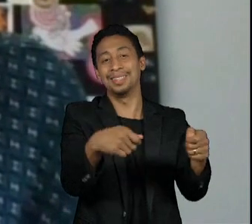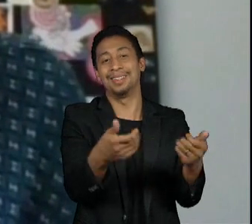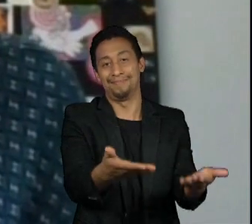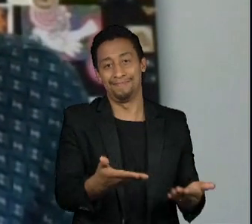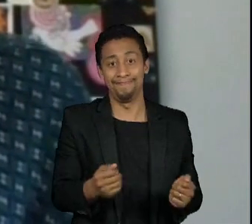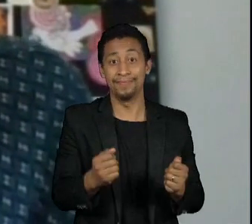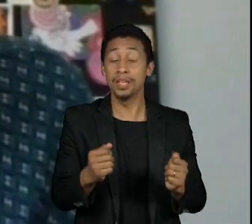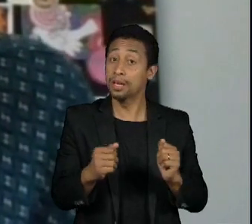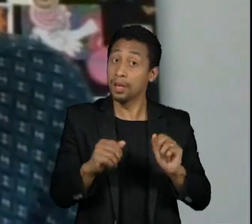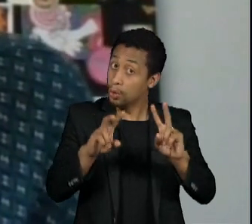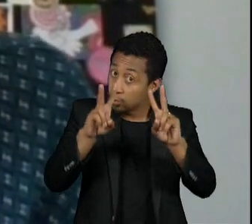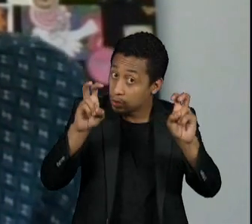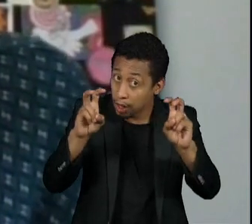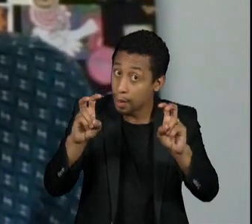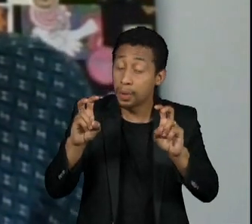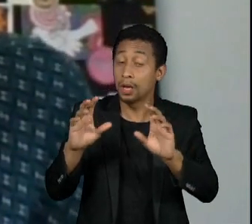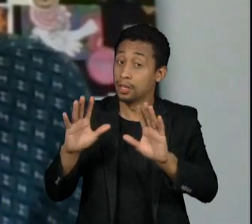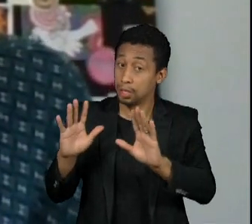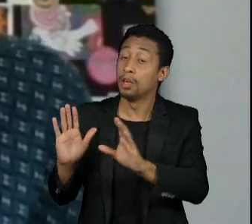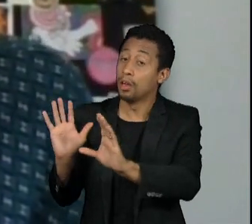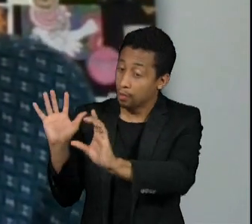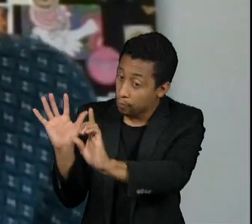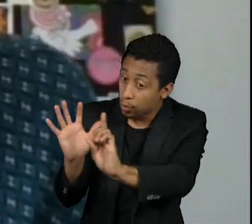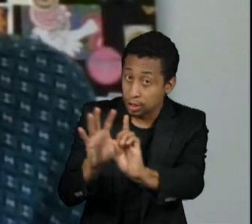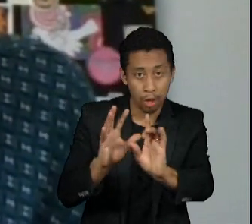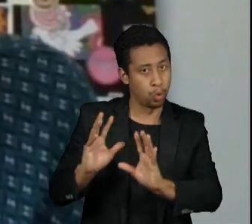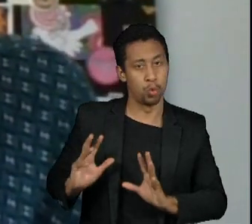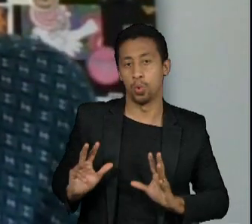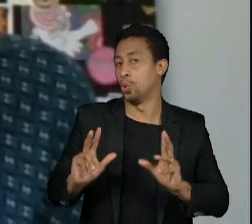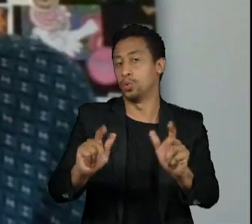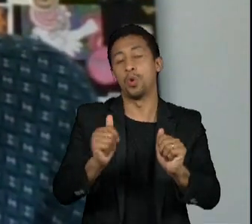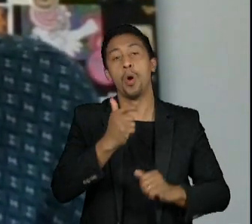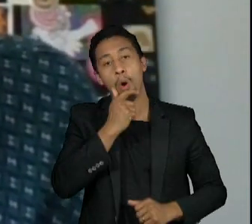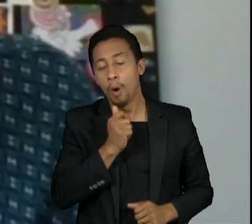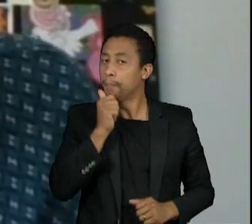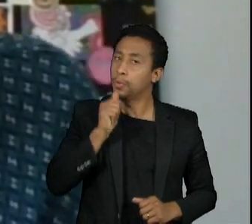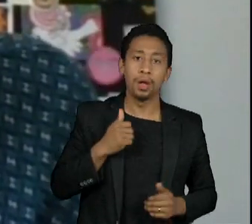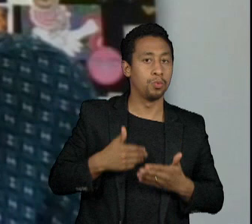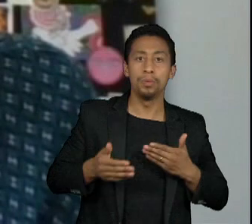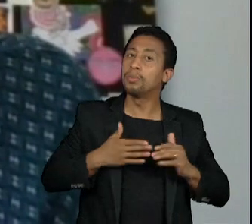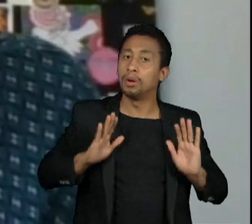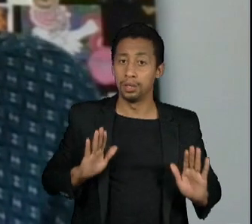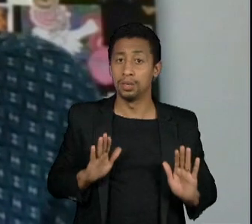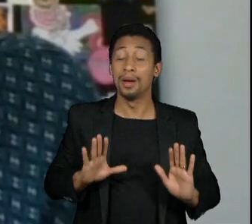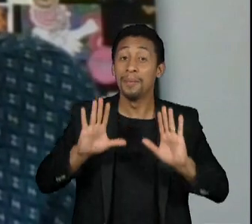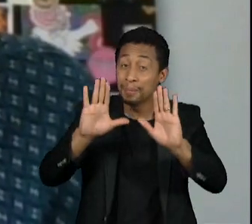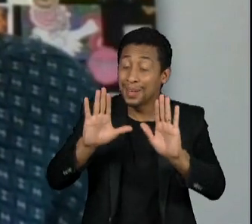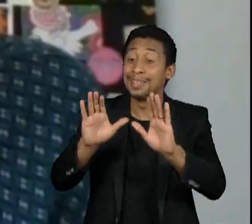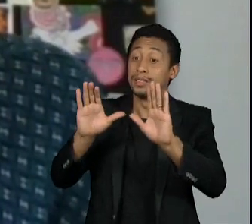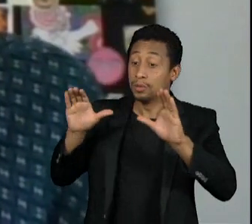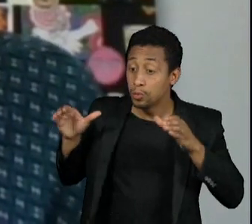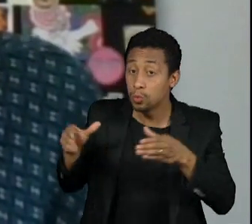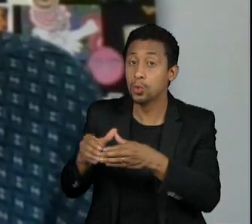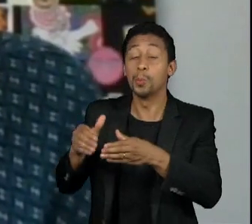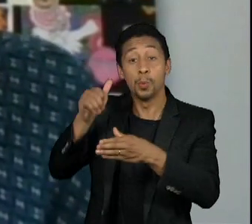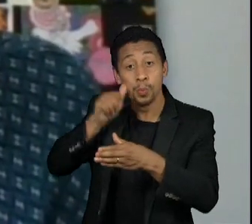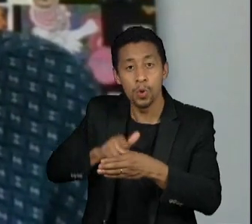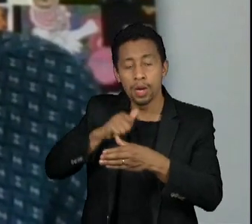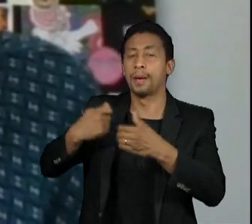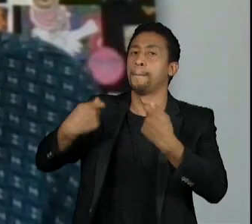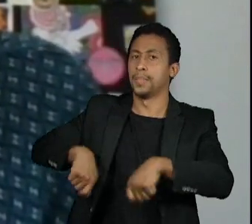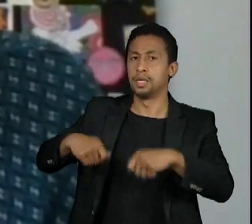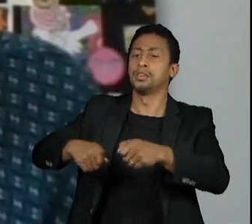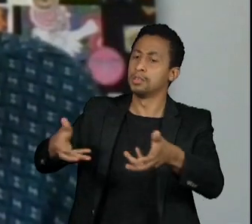todo mundo, não só as mulheres. É claro que as mulheres e as meninas, na sua diversidade, elas têm que ter visibilidade, elas têm que ser representadas